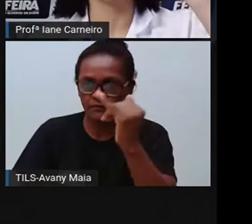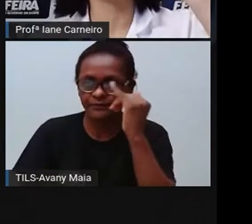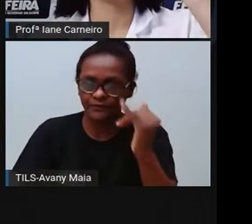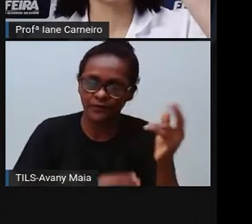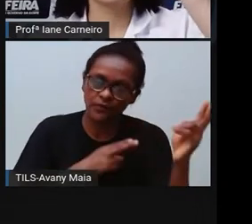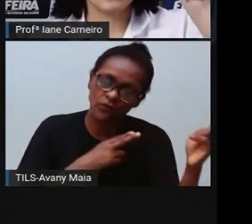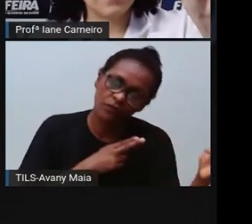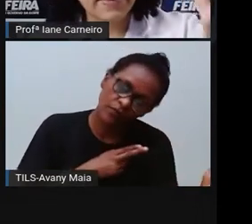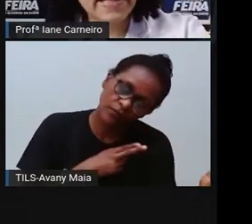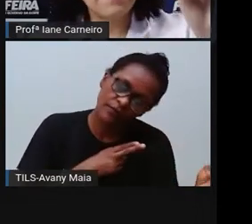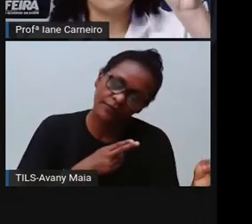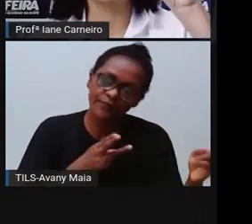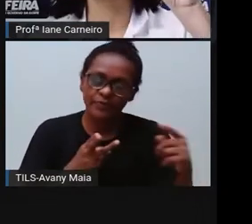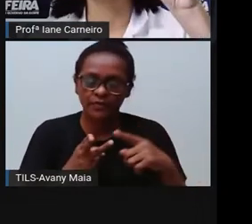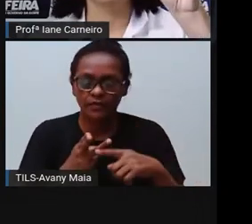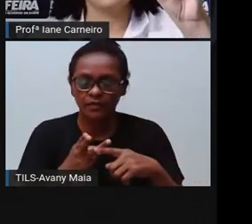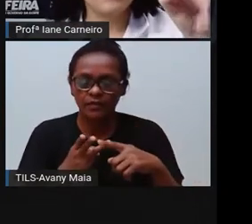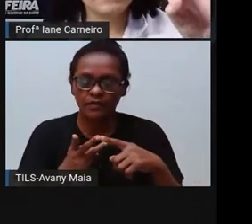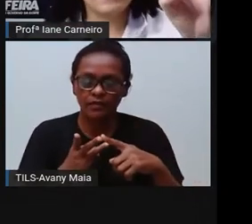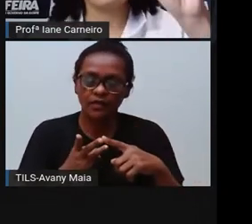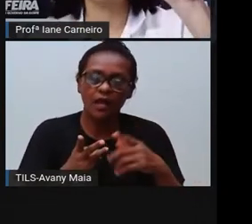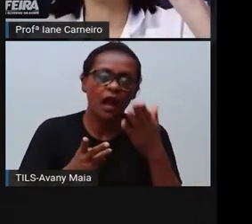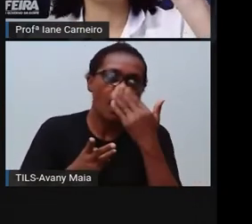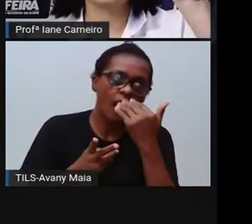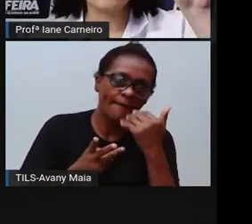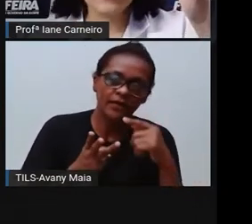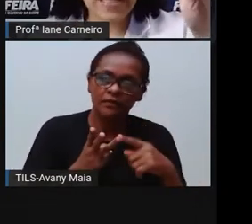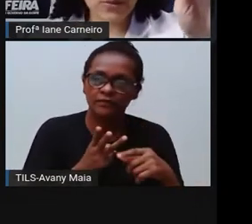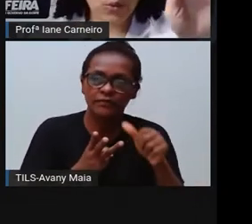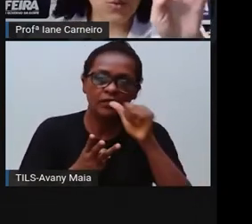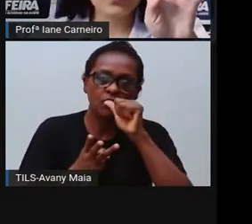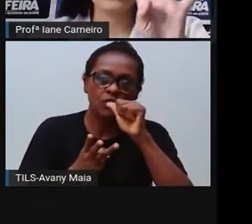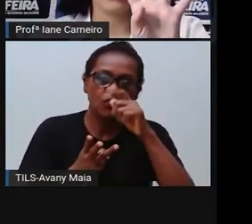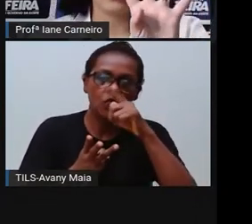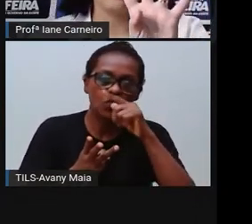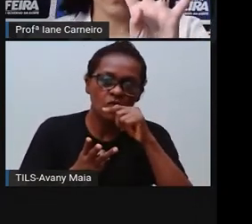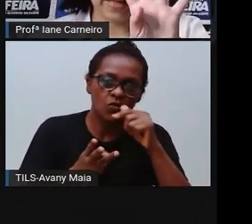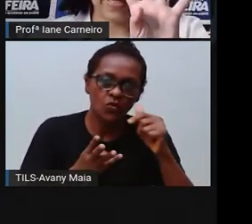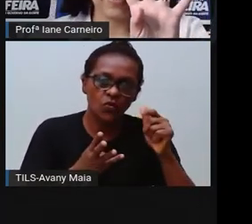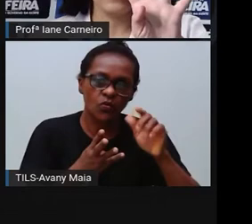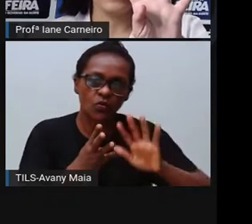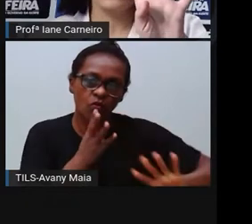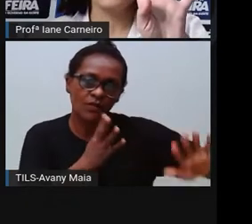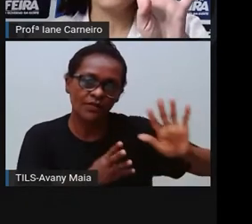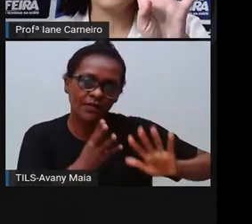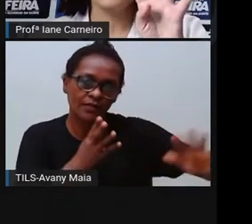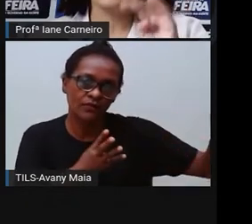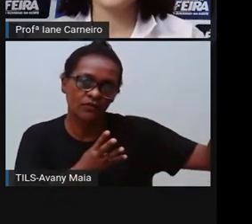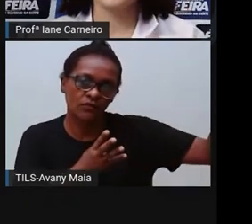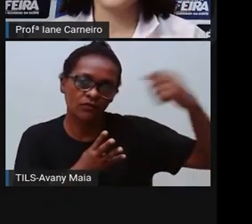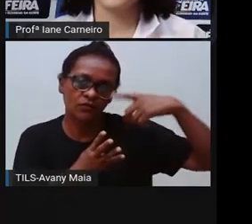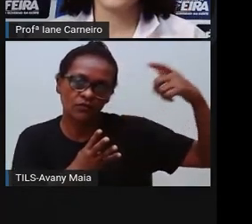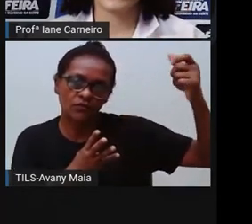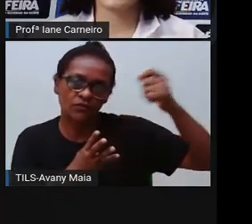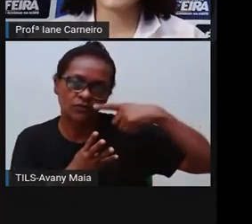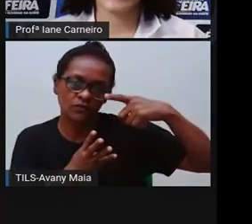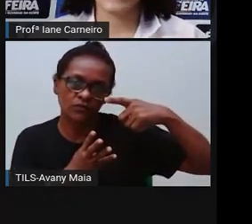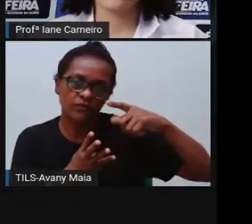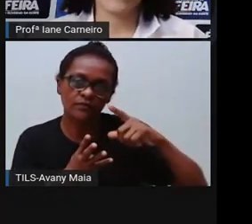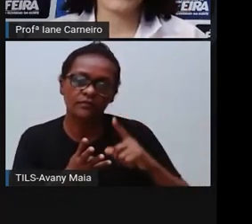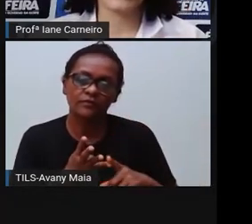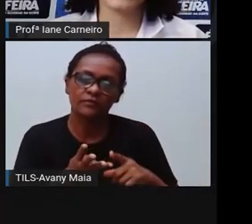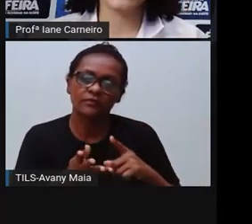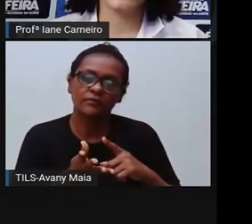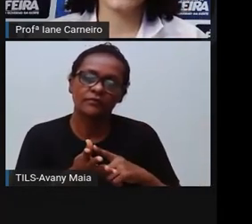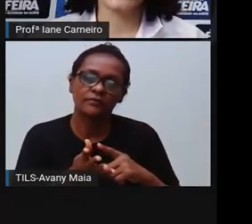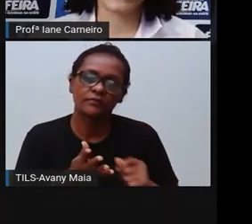bem, se alimentar bem, beber água, ter cuidado com o sol, né? E o que é que será?